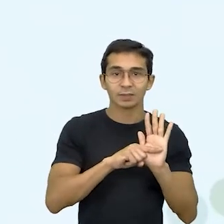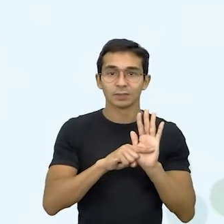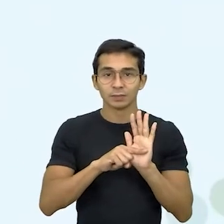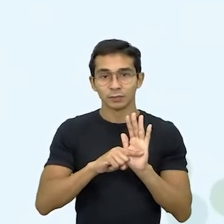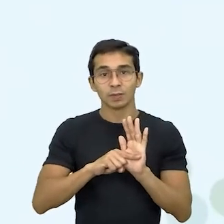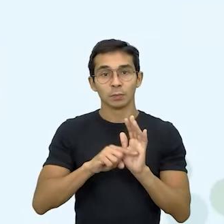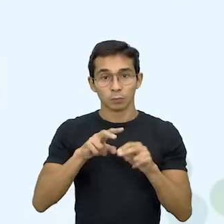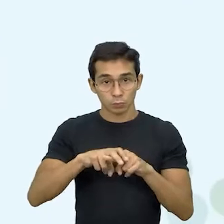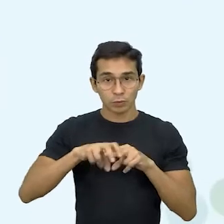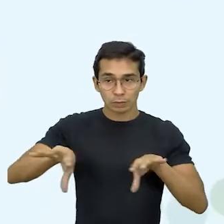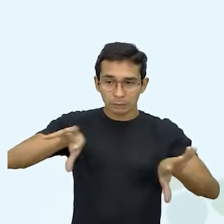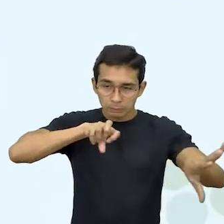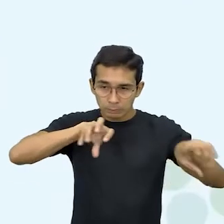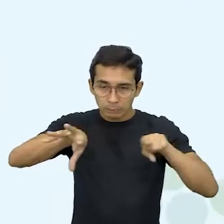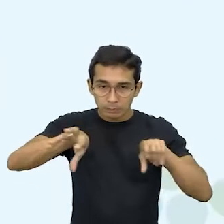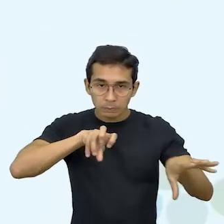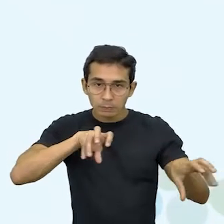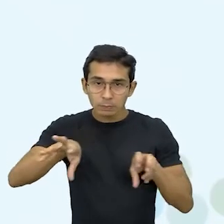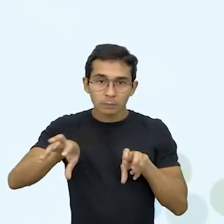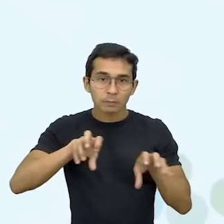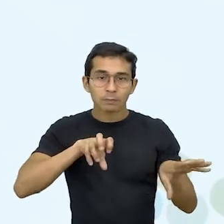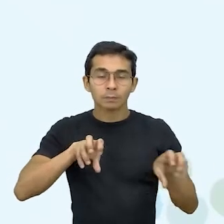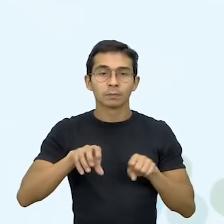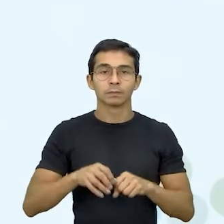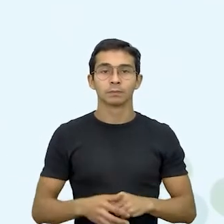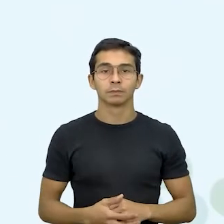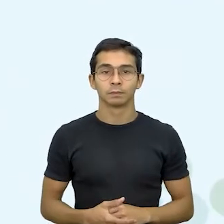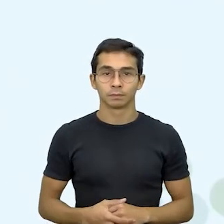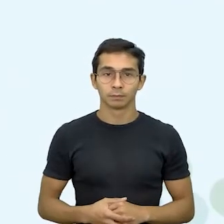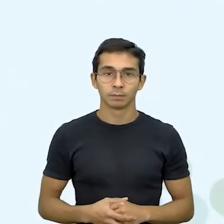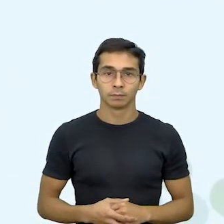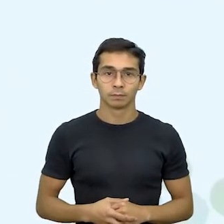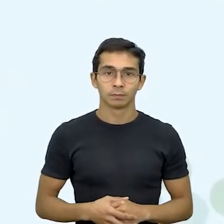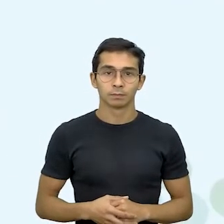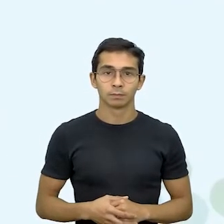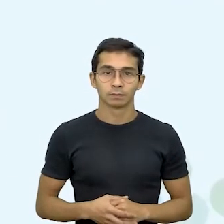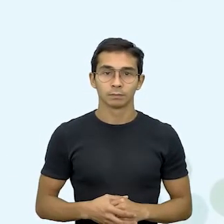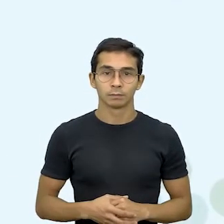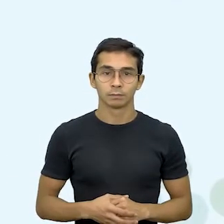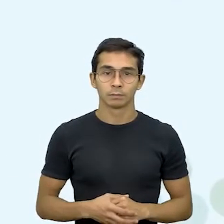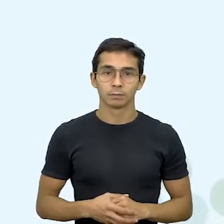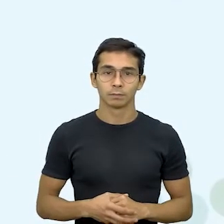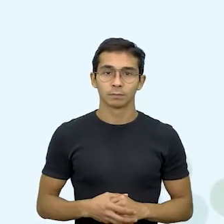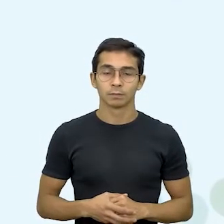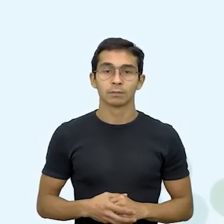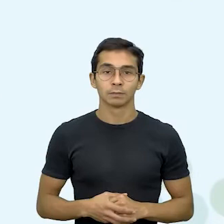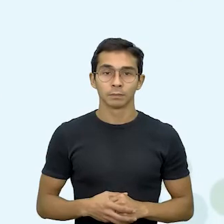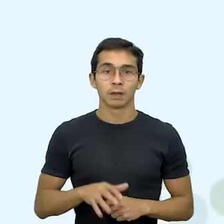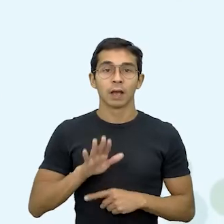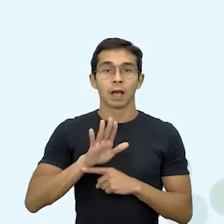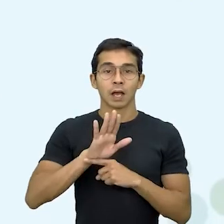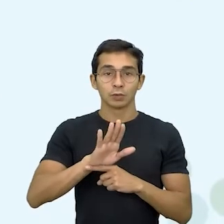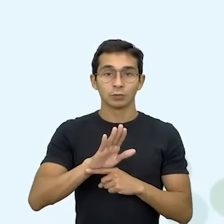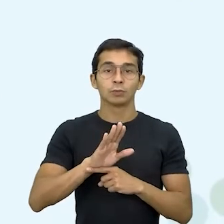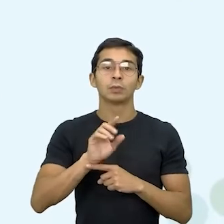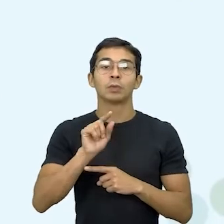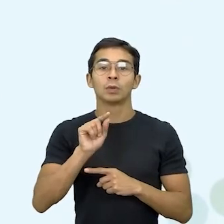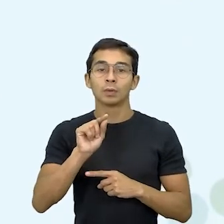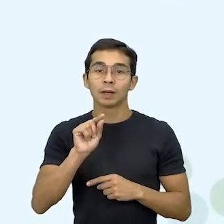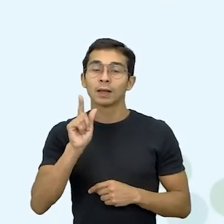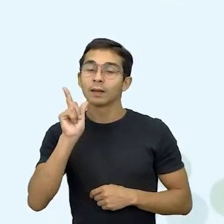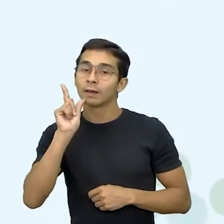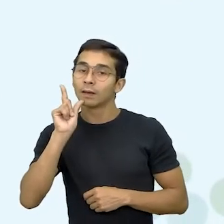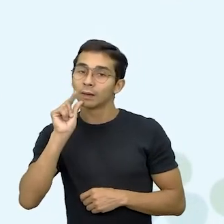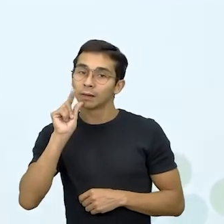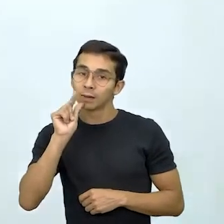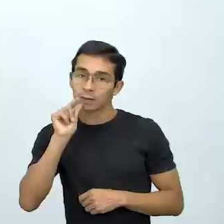por cargas, né, de sinais diferentes. Isso favorece a interação eletrostática entre a